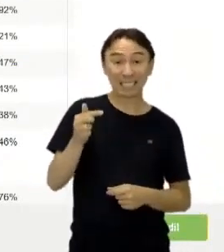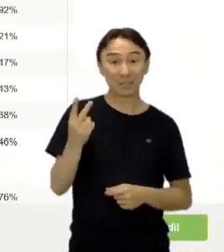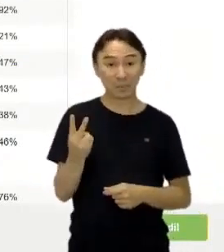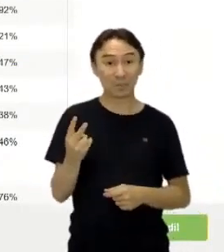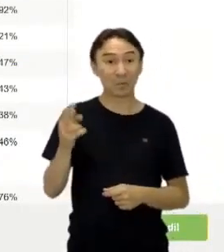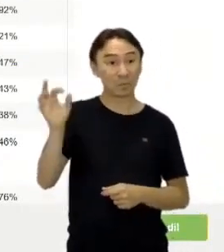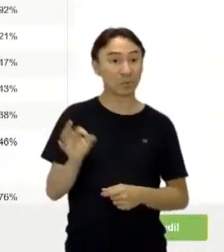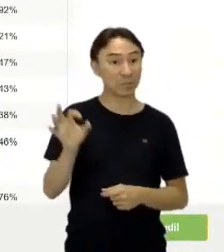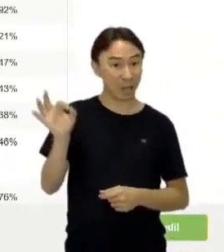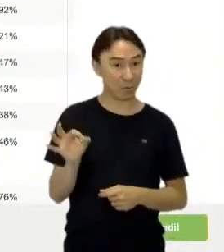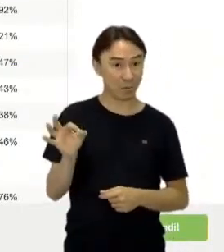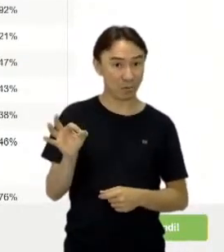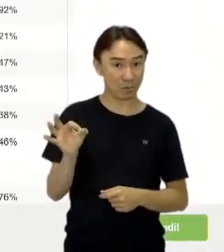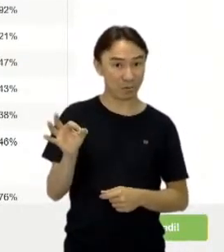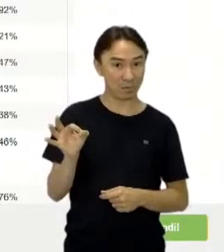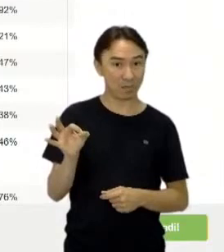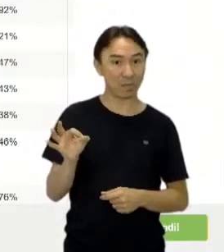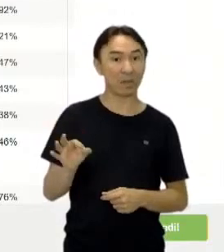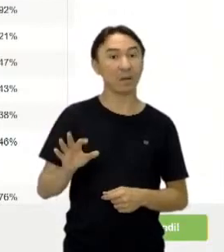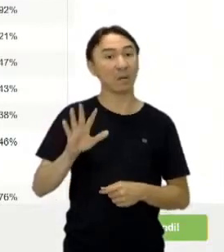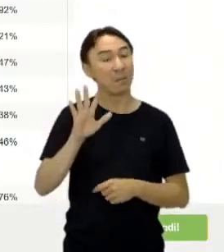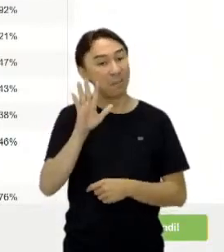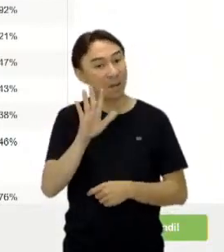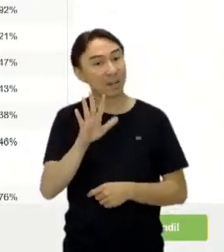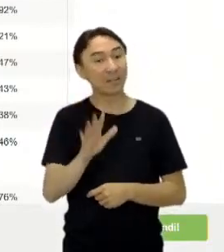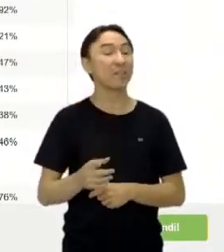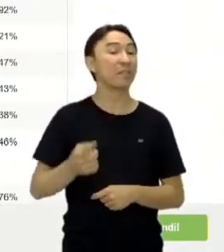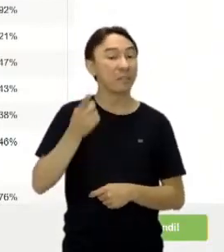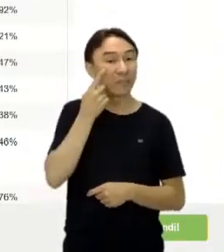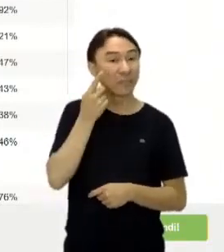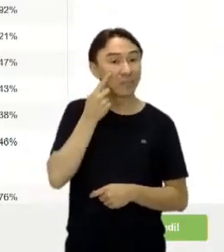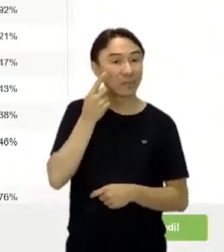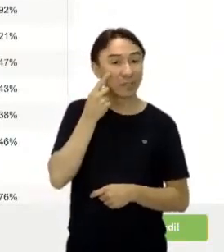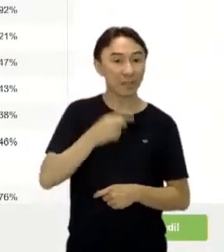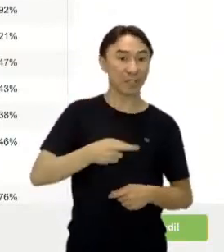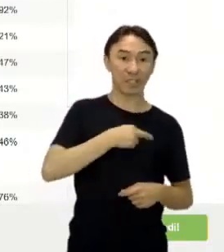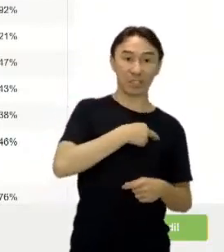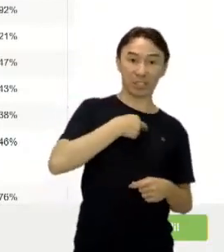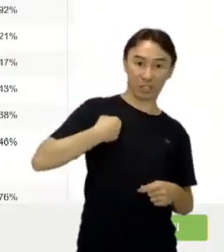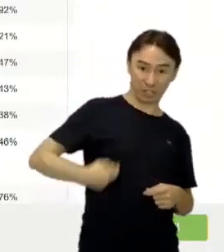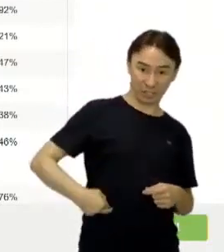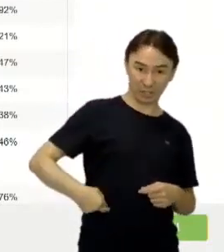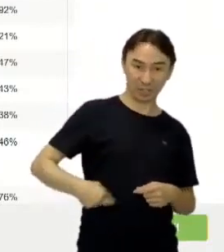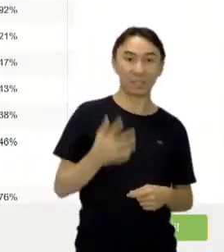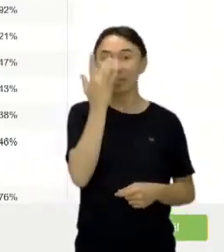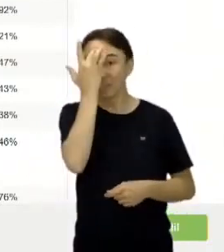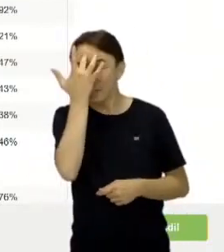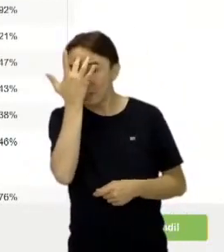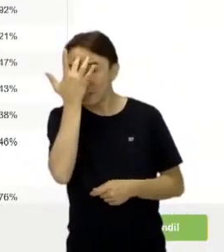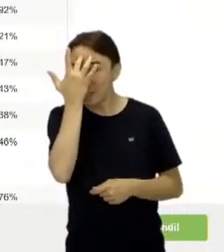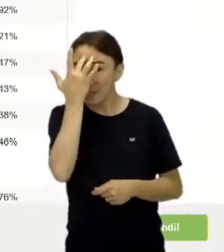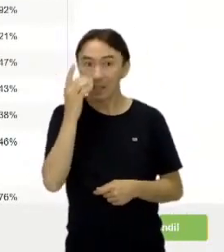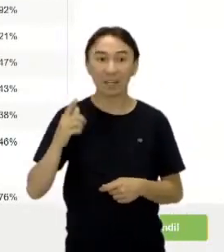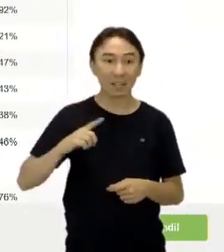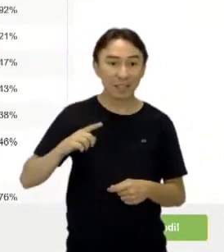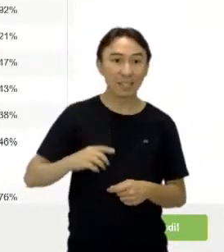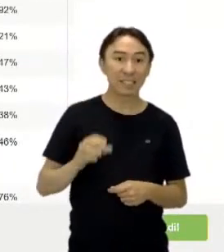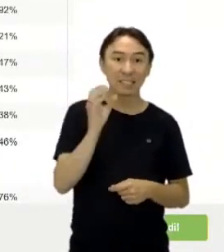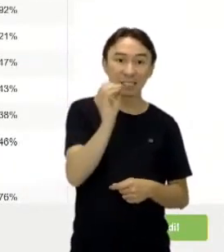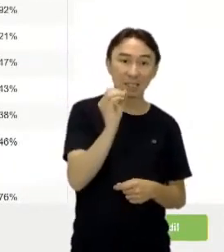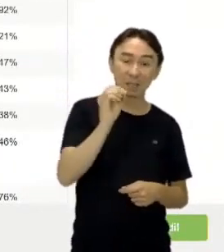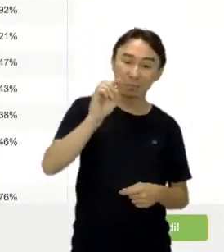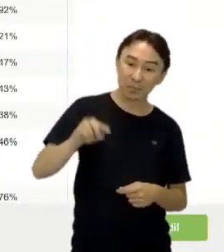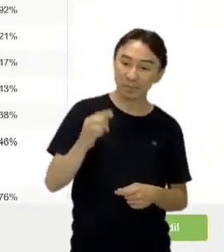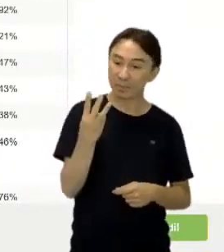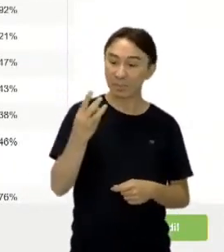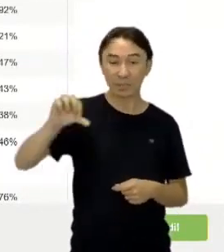uma relação da China com a Índia, como eu citei para vocês. Olha aí, ó, de 0,39 e